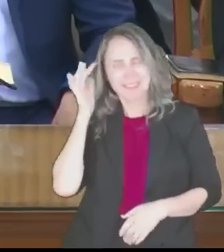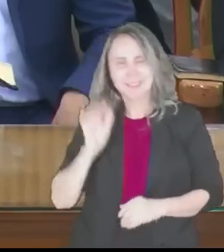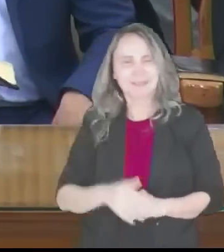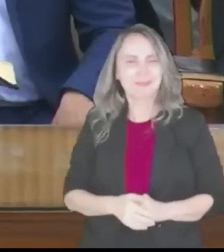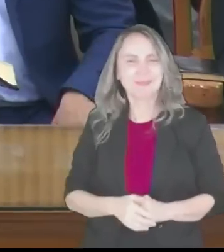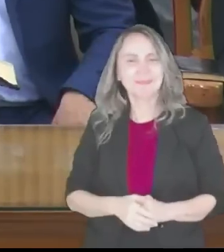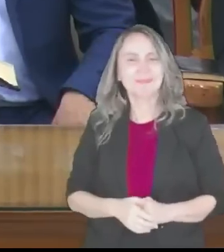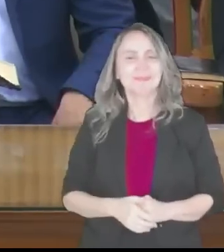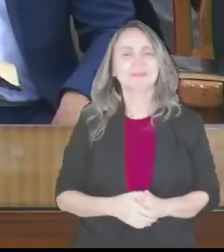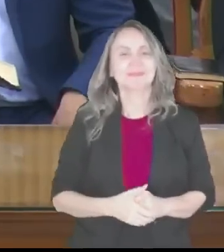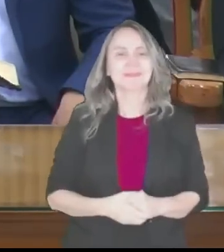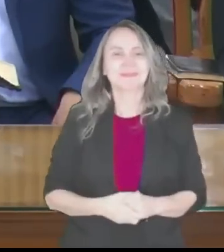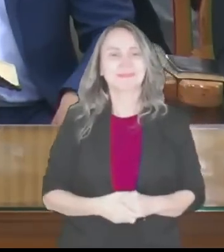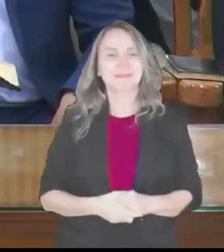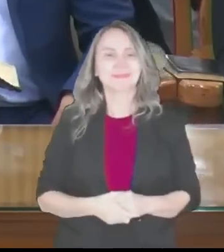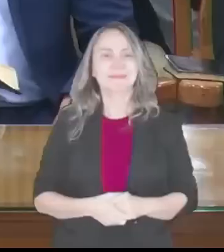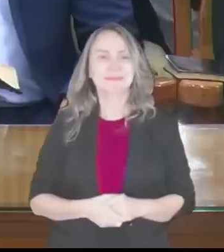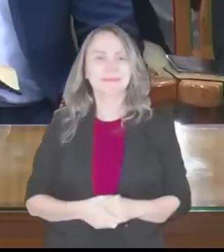Né?